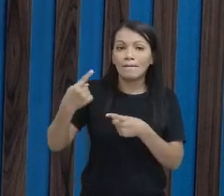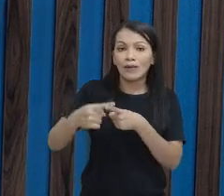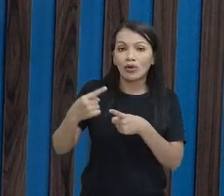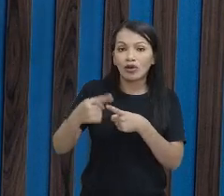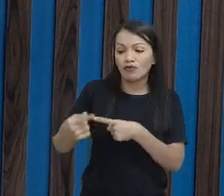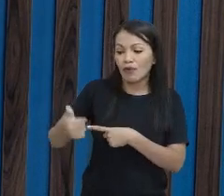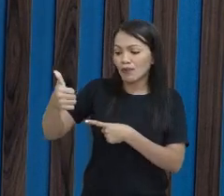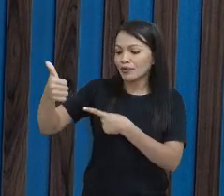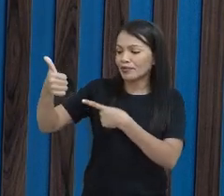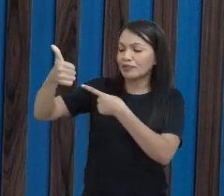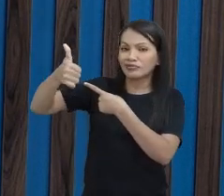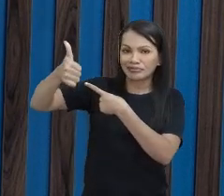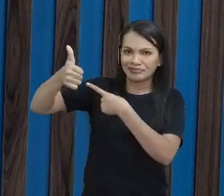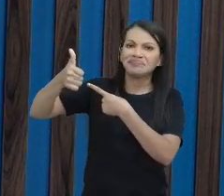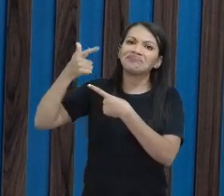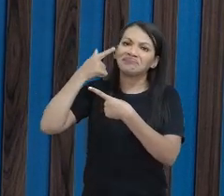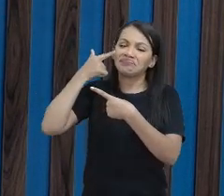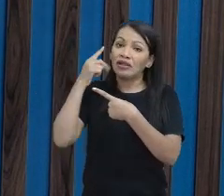a gente vai ver que eles